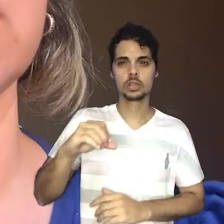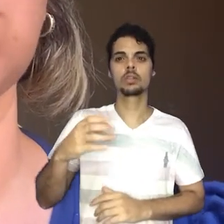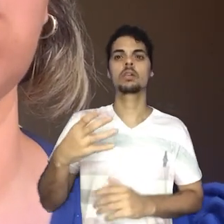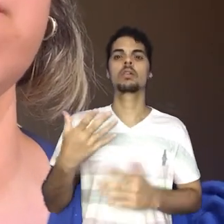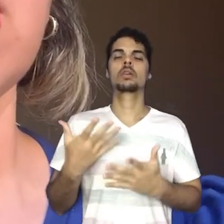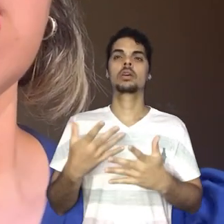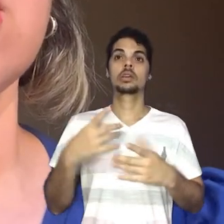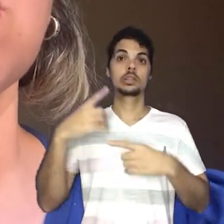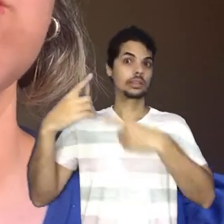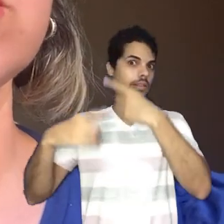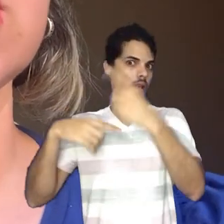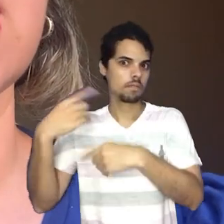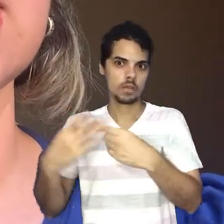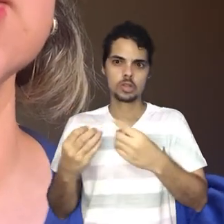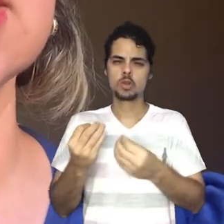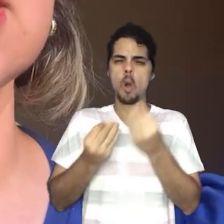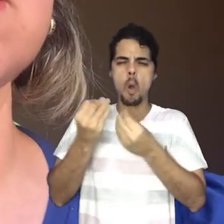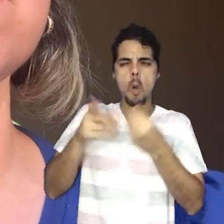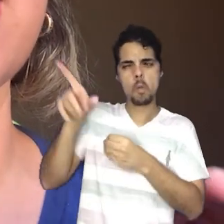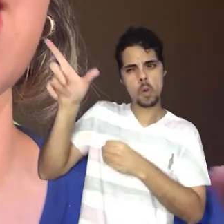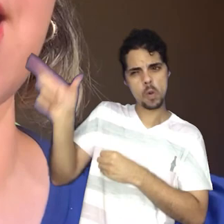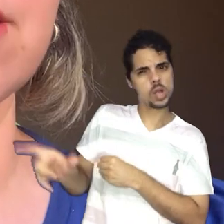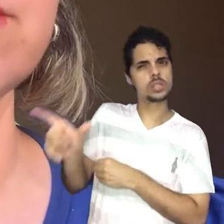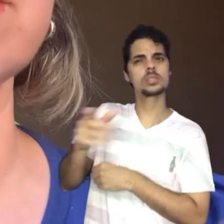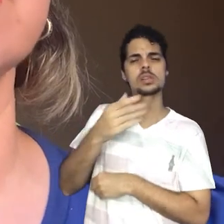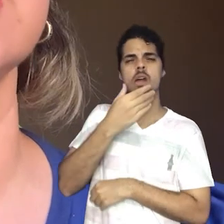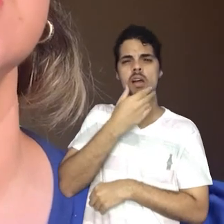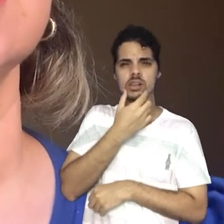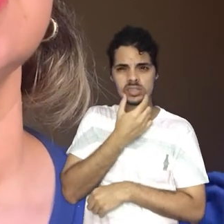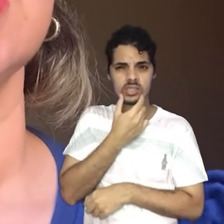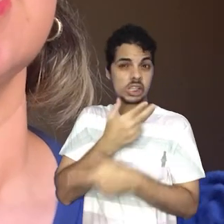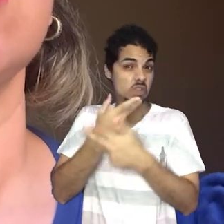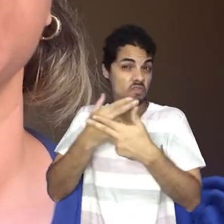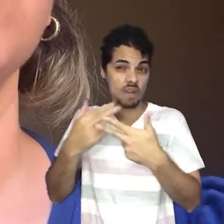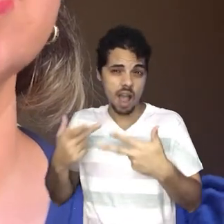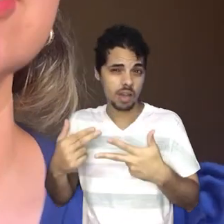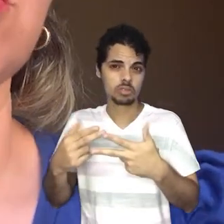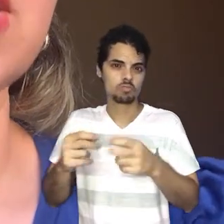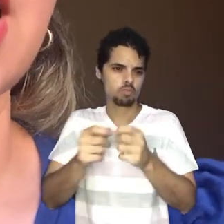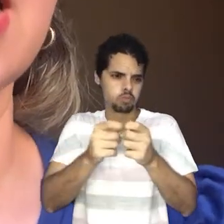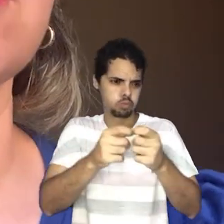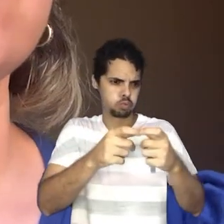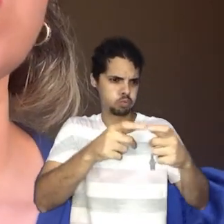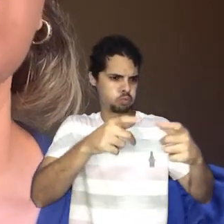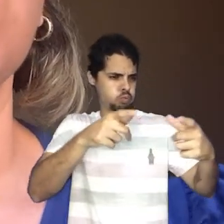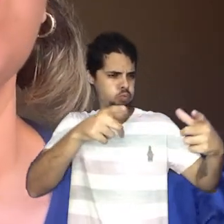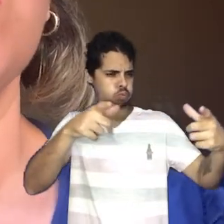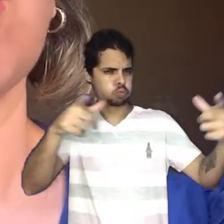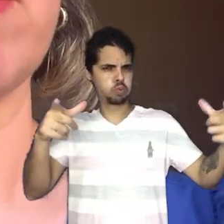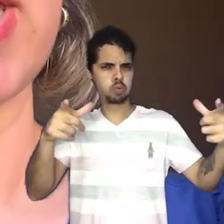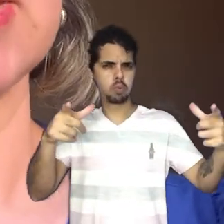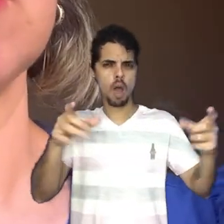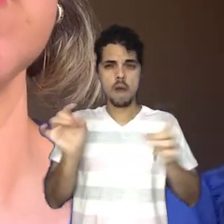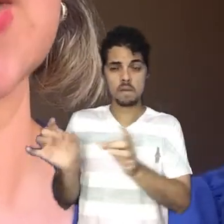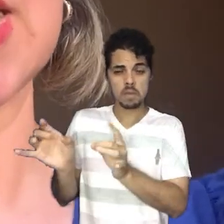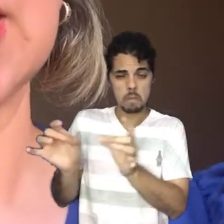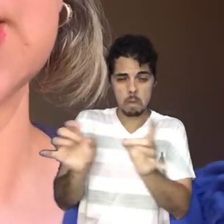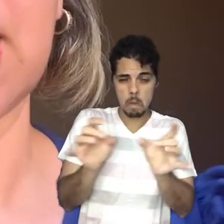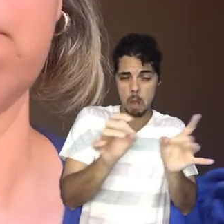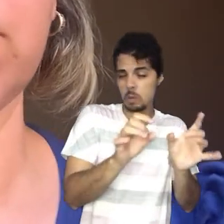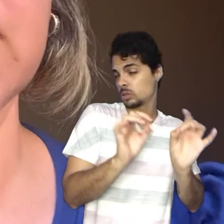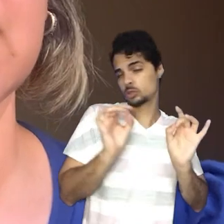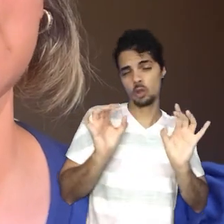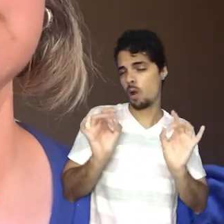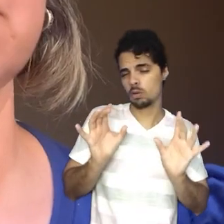século XIX e como que eles imperaram, né, ou eles dominaram o comércio